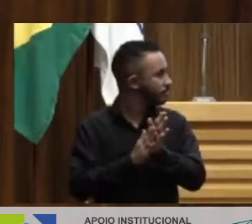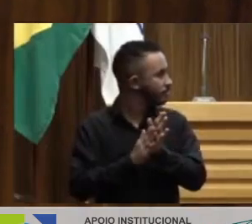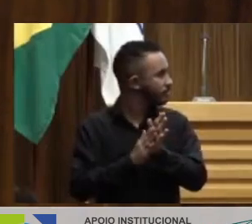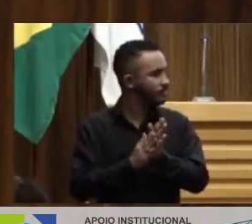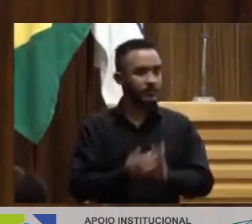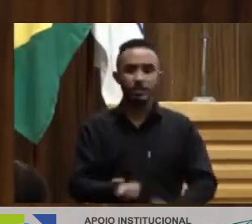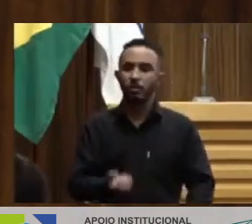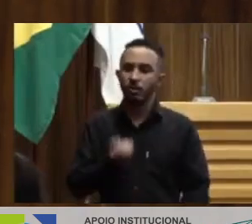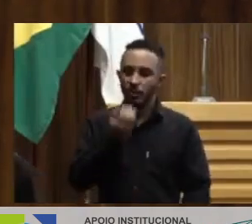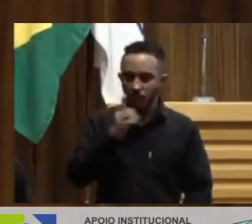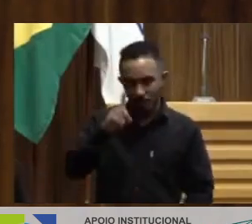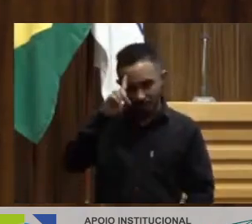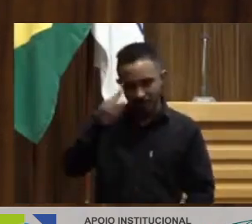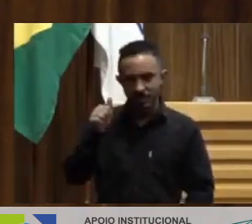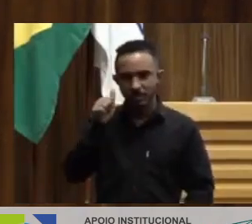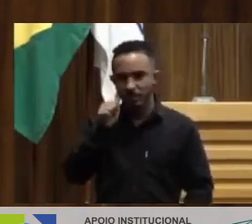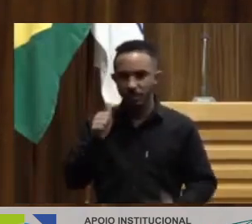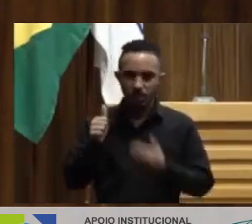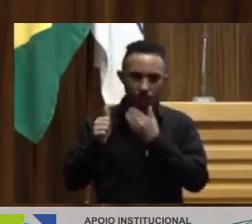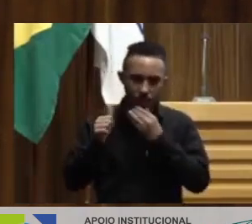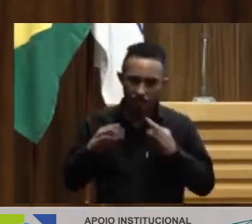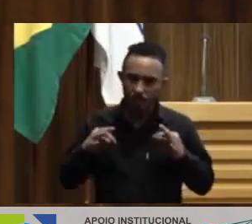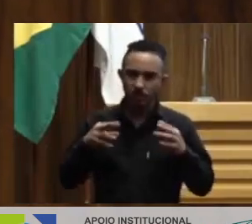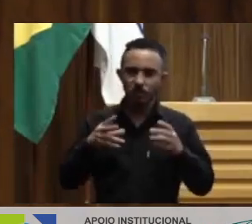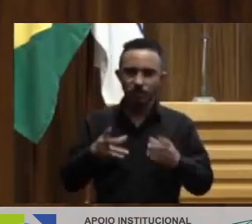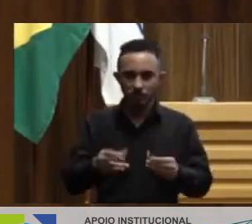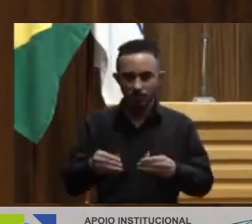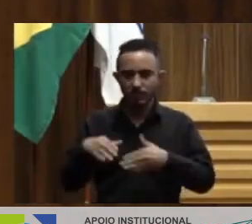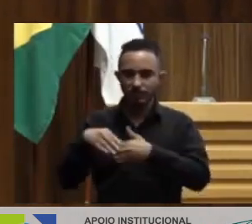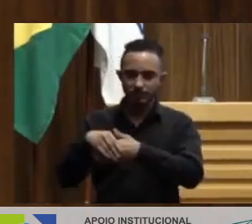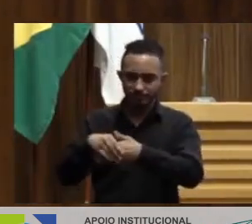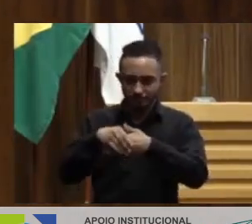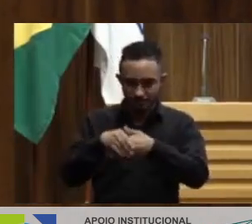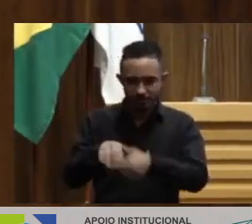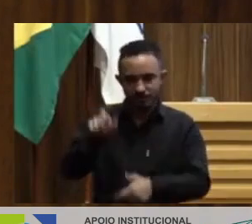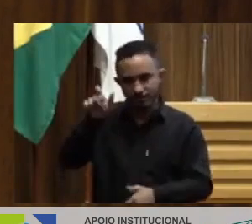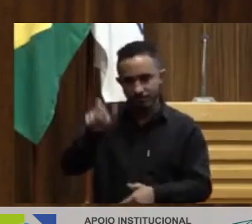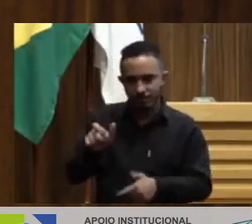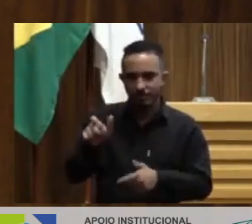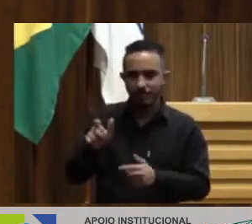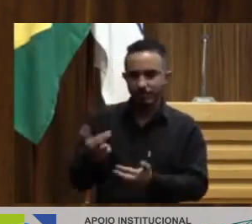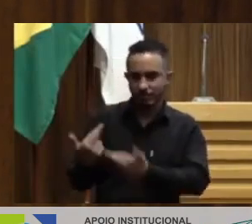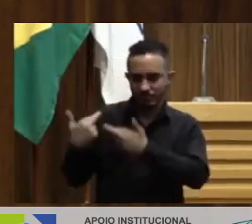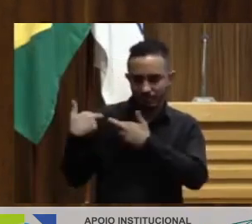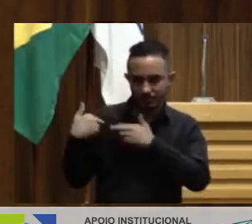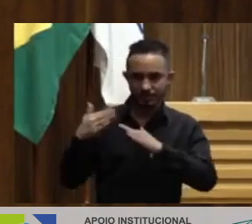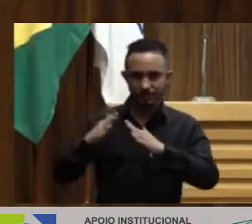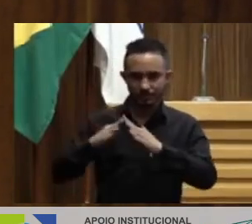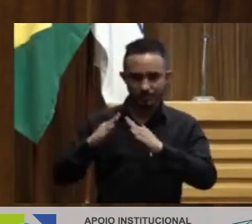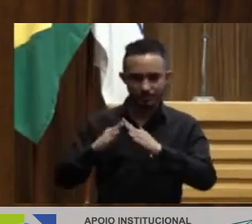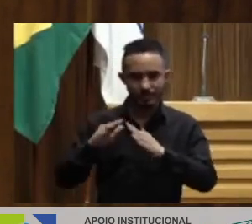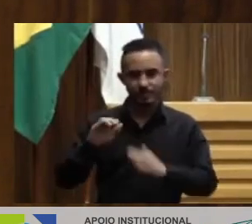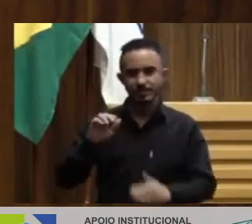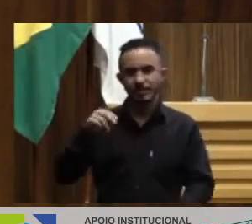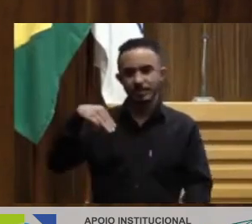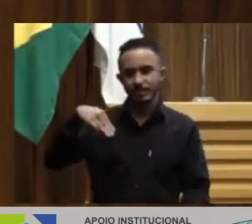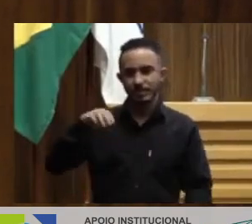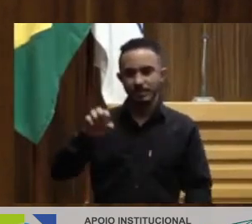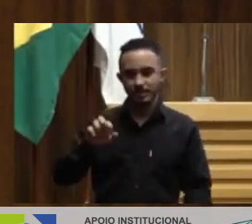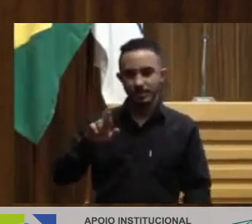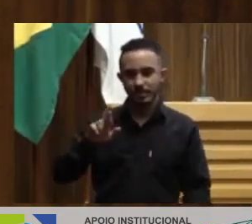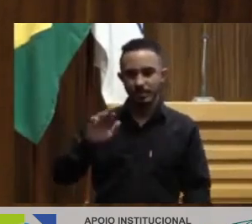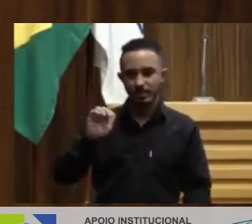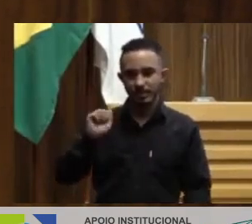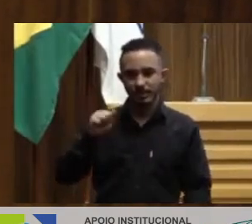Bom dia a todas e a todos. Cumprimentar o nosso anfitrião, o Aloysio Mercadante, presidente